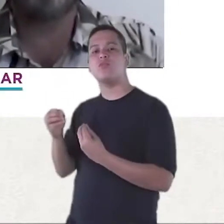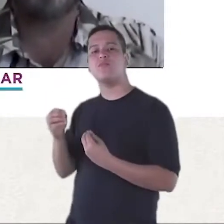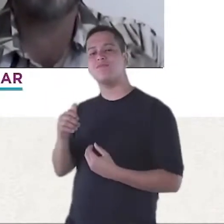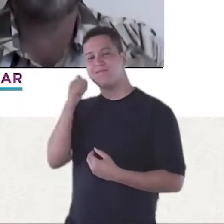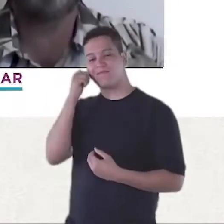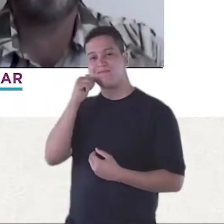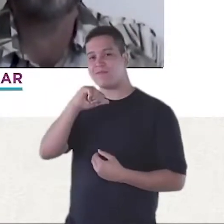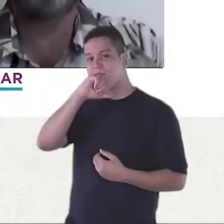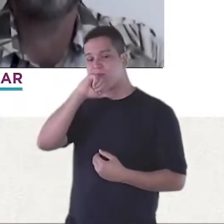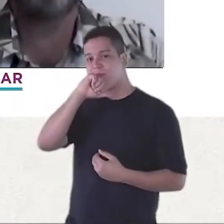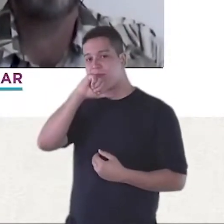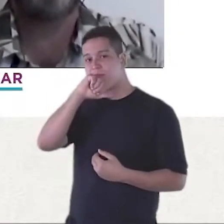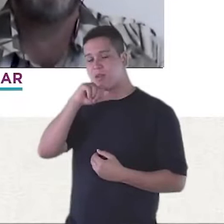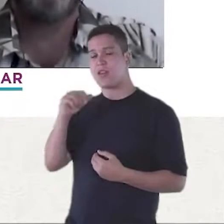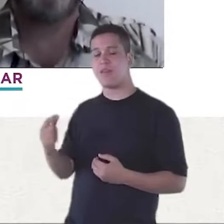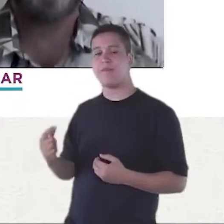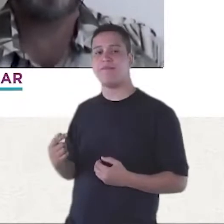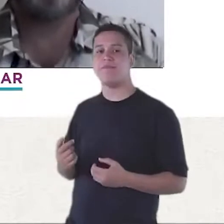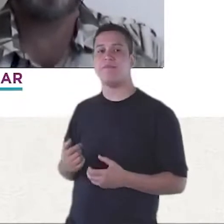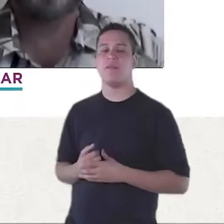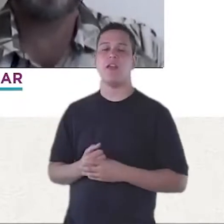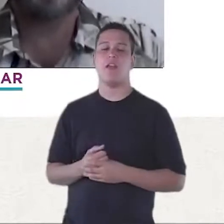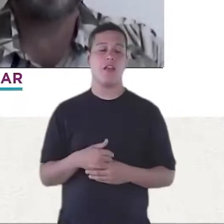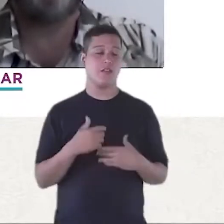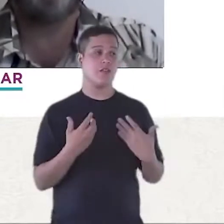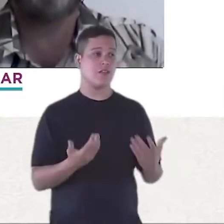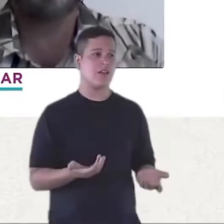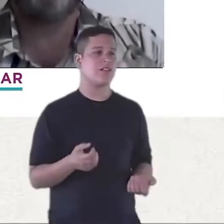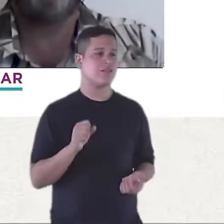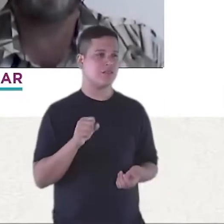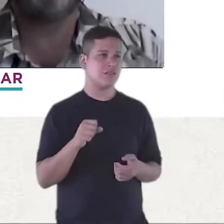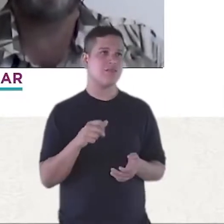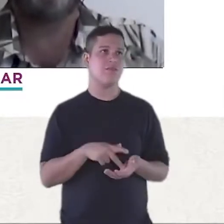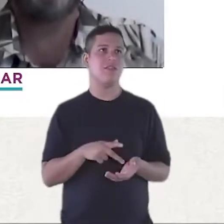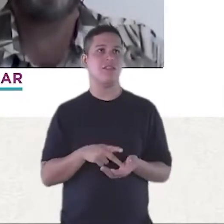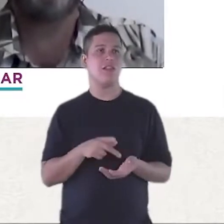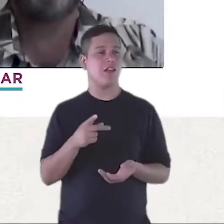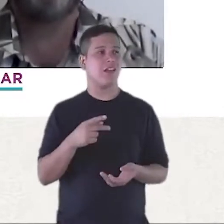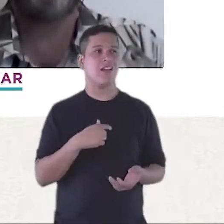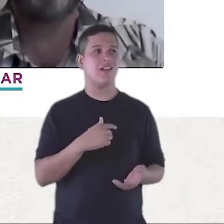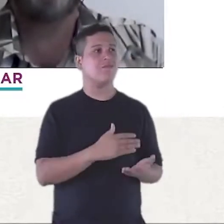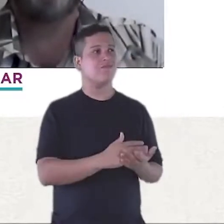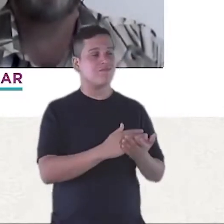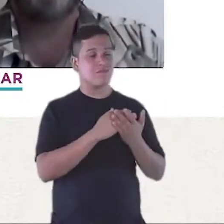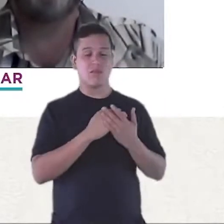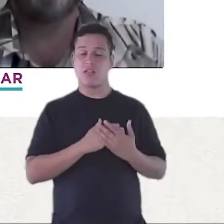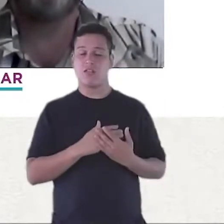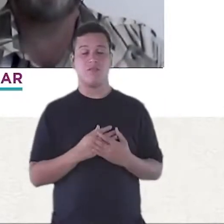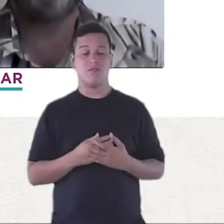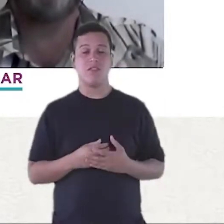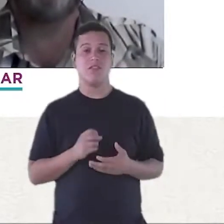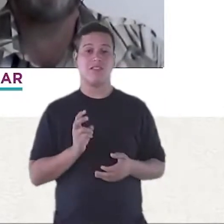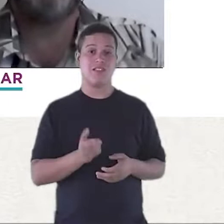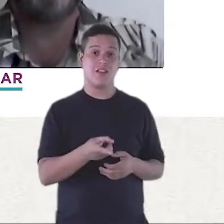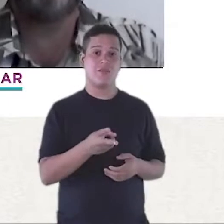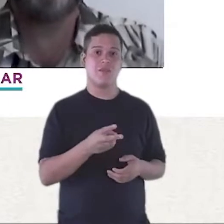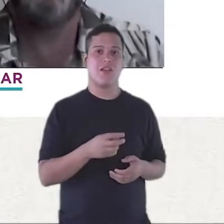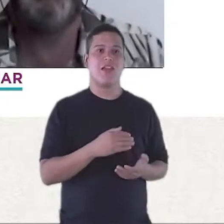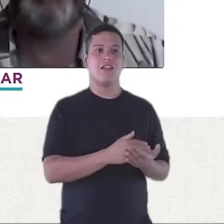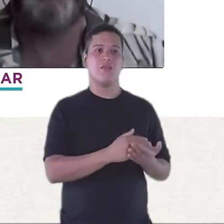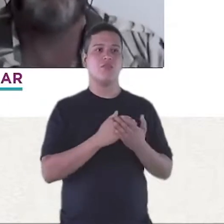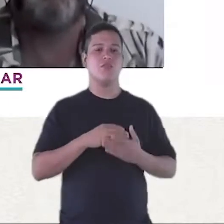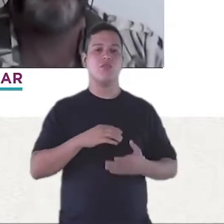Ela me emprestou o seu espaço. Ela me emprestou a sua fé até eu